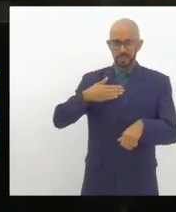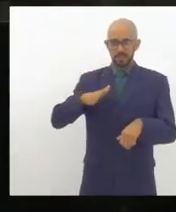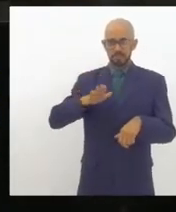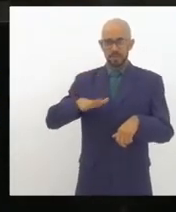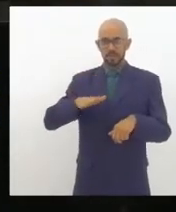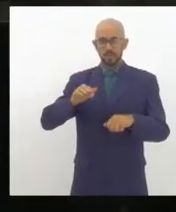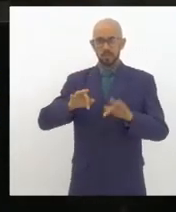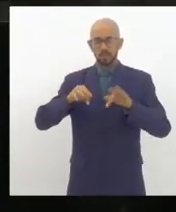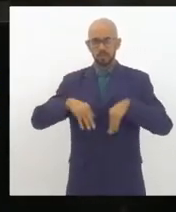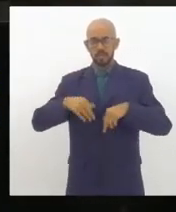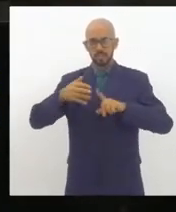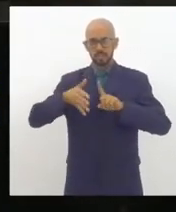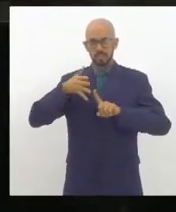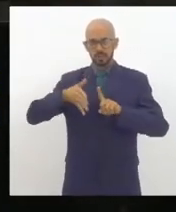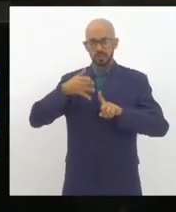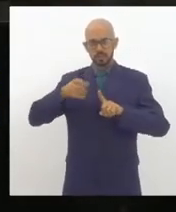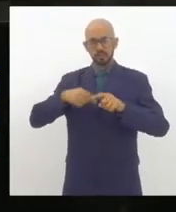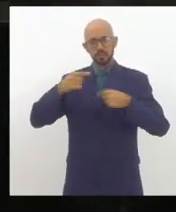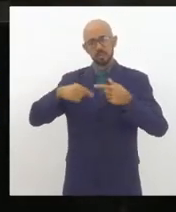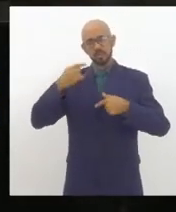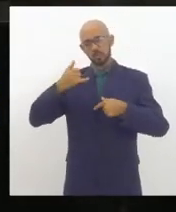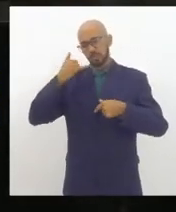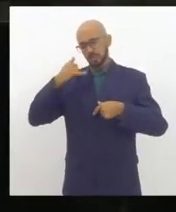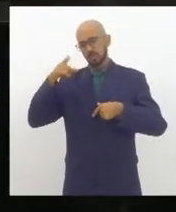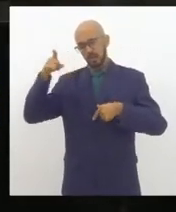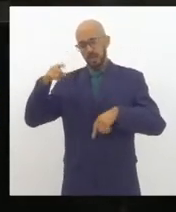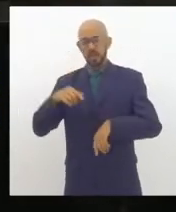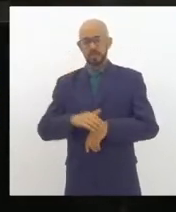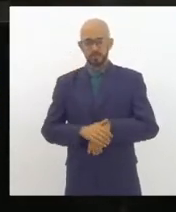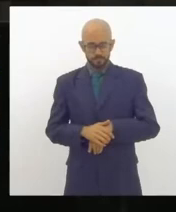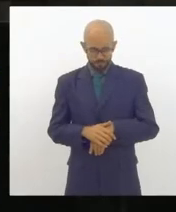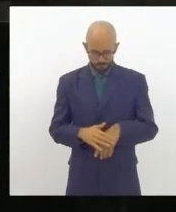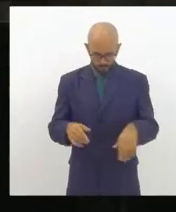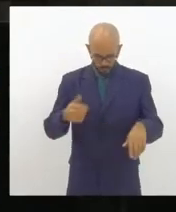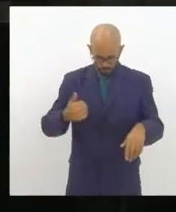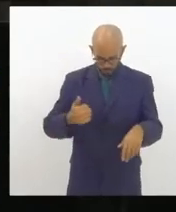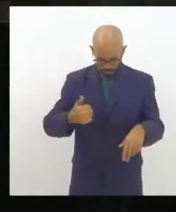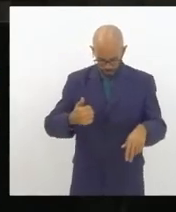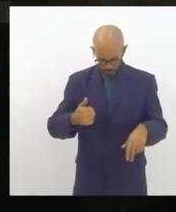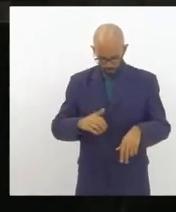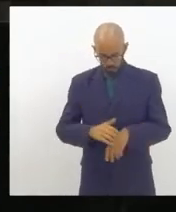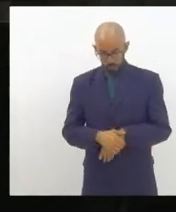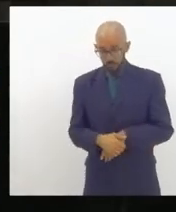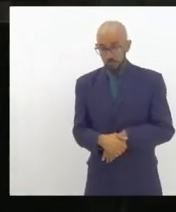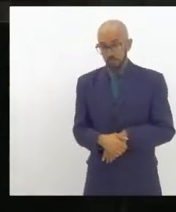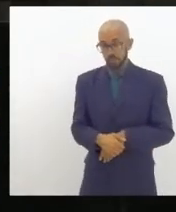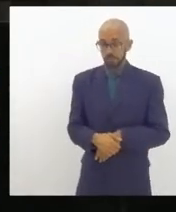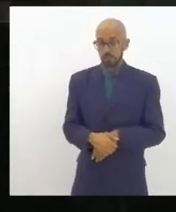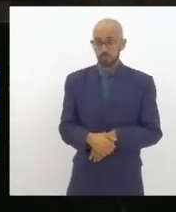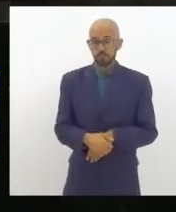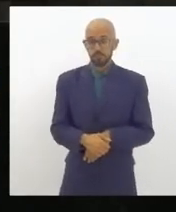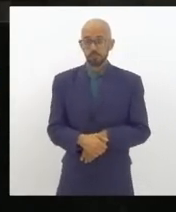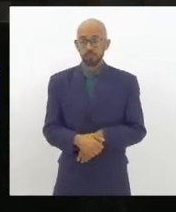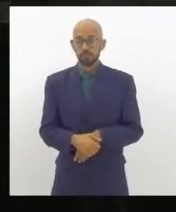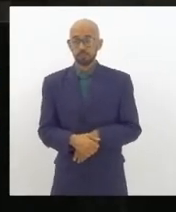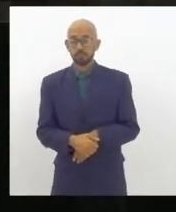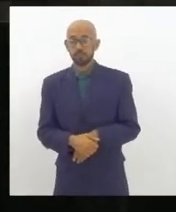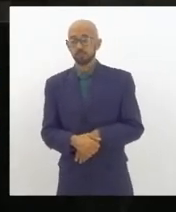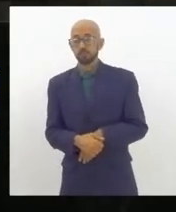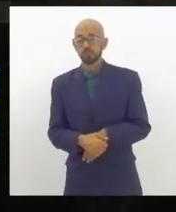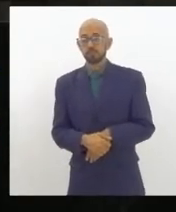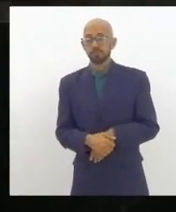minha locução e retorno para ela. Este é o primeiro ponto, e consumi